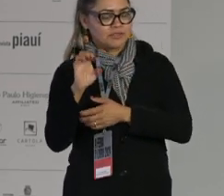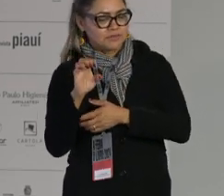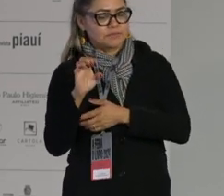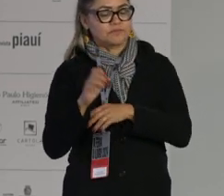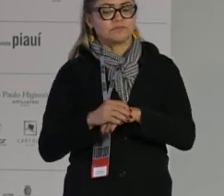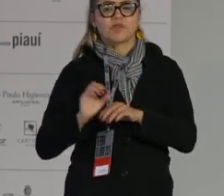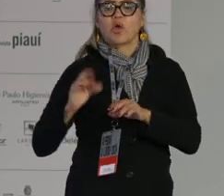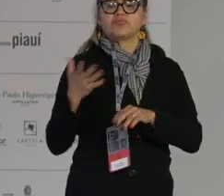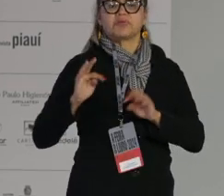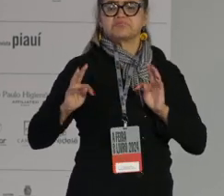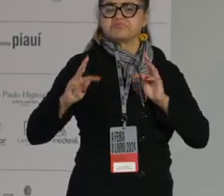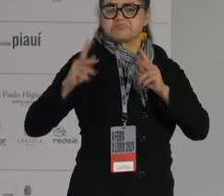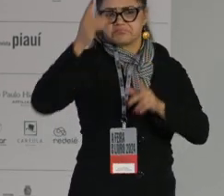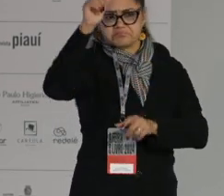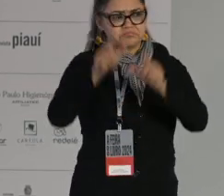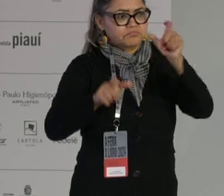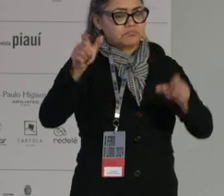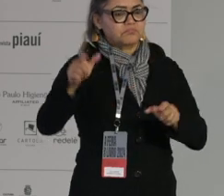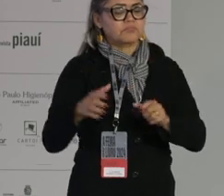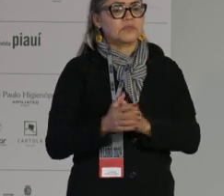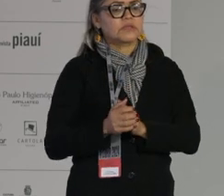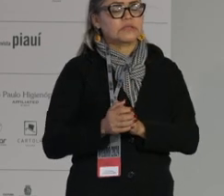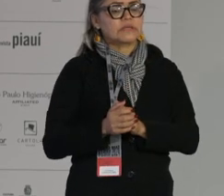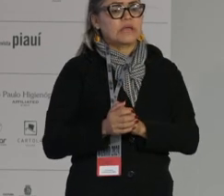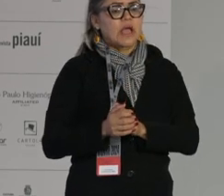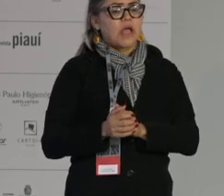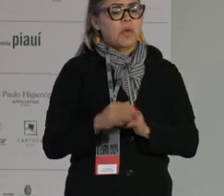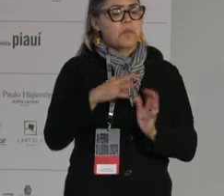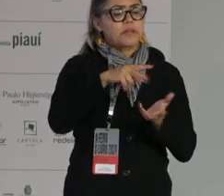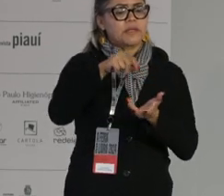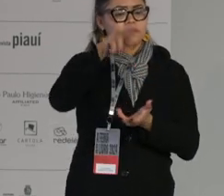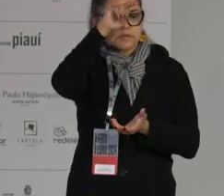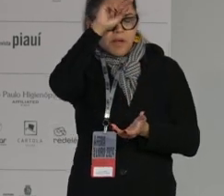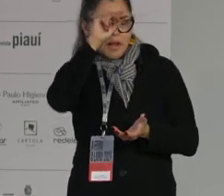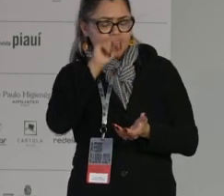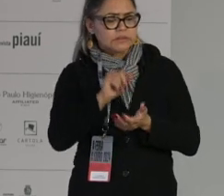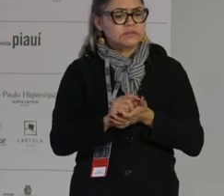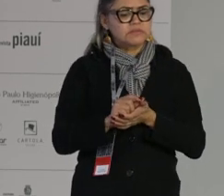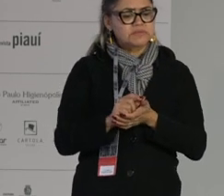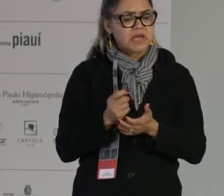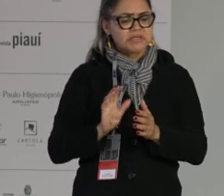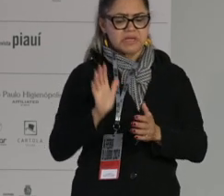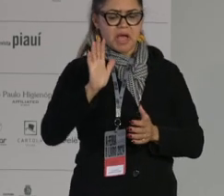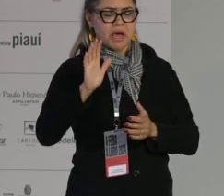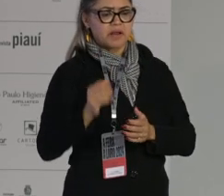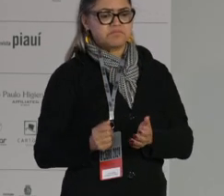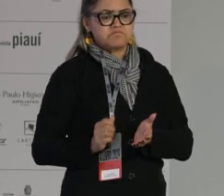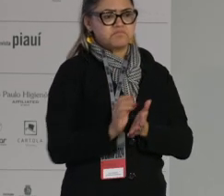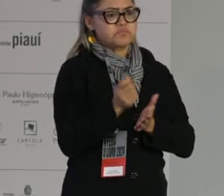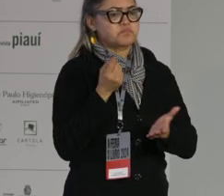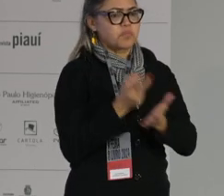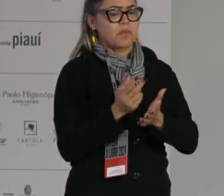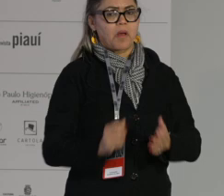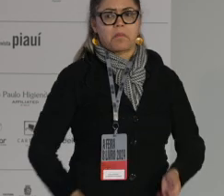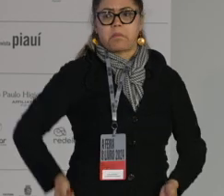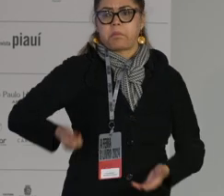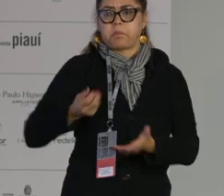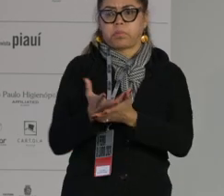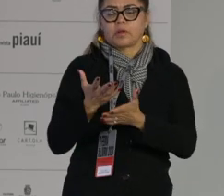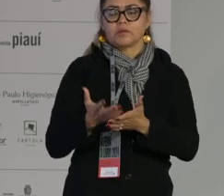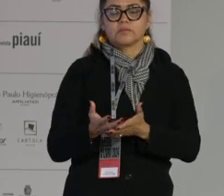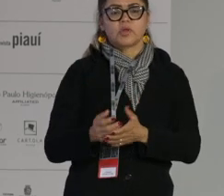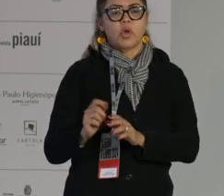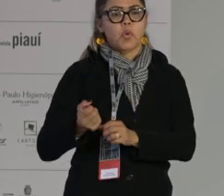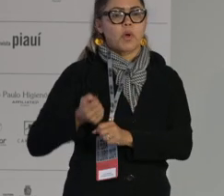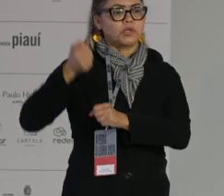Acontece com todo mundo. Canetas baratas. As caras nem compra mais, é jogar dinheiro fora.